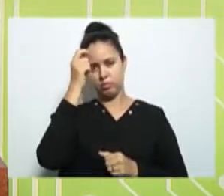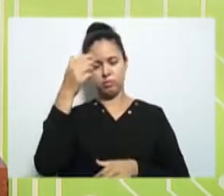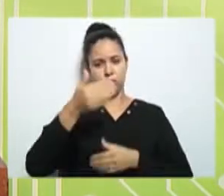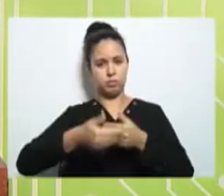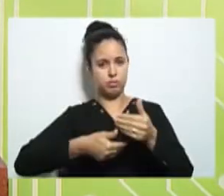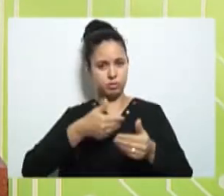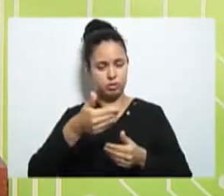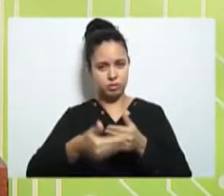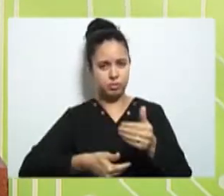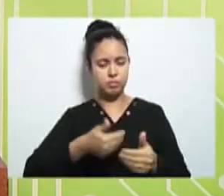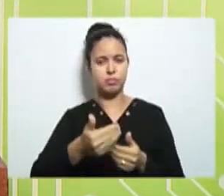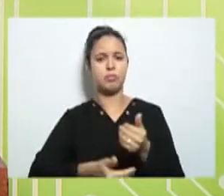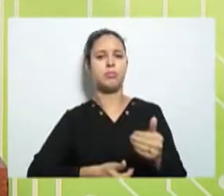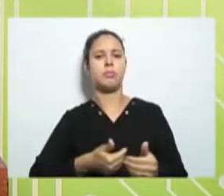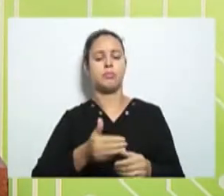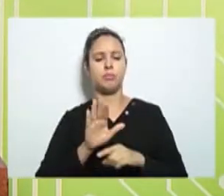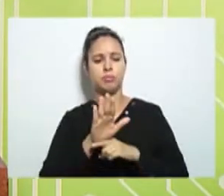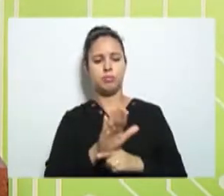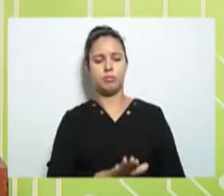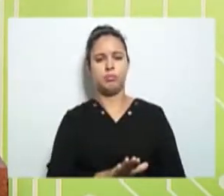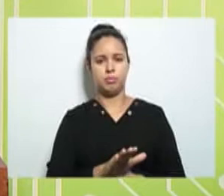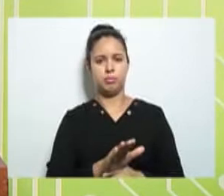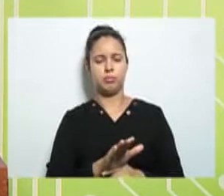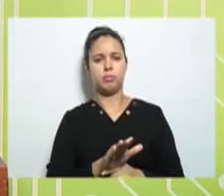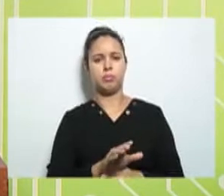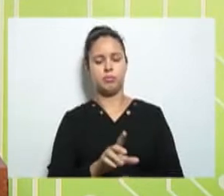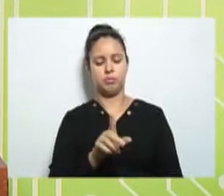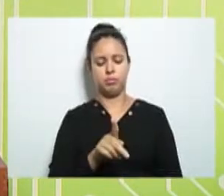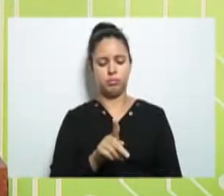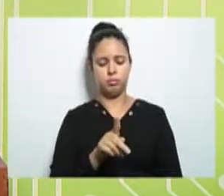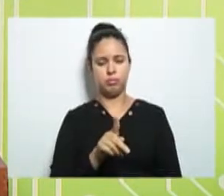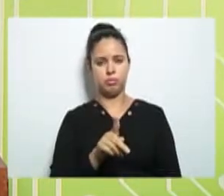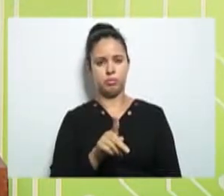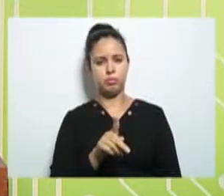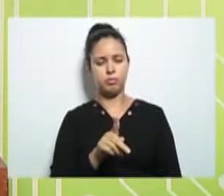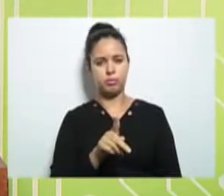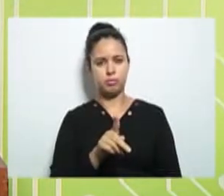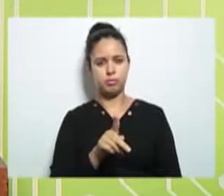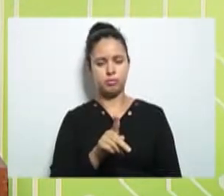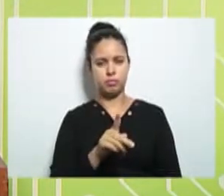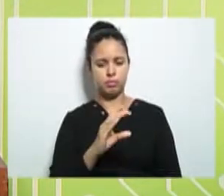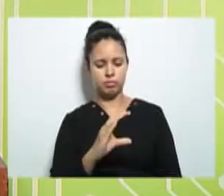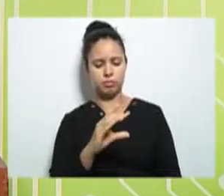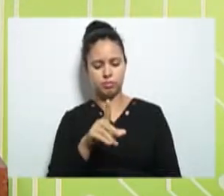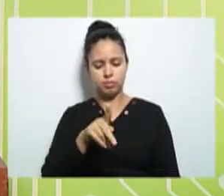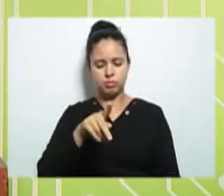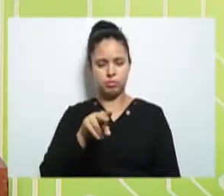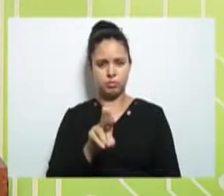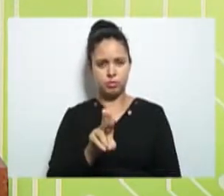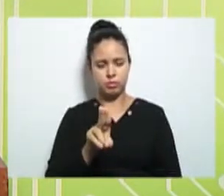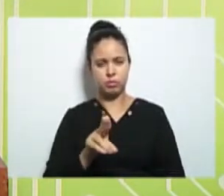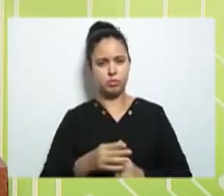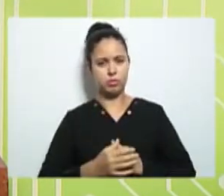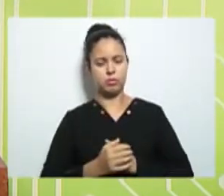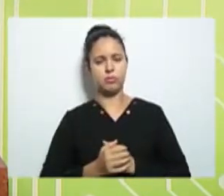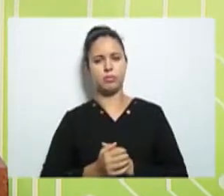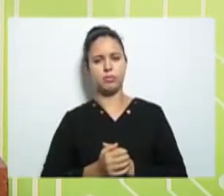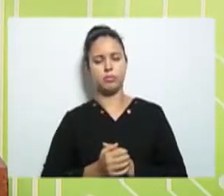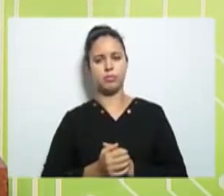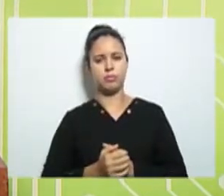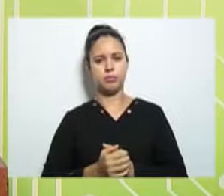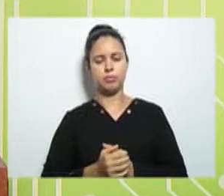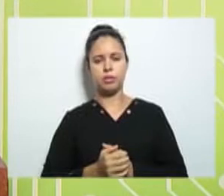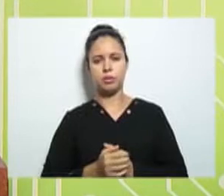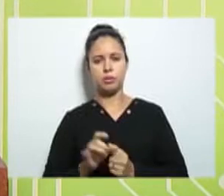aquela que vai ajudar o nosso processador, a CPU, a gente só vai ter essa memória aí, gente, é